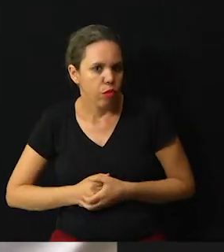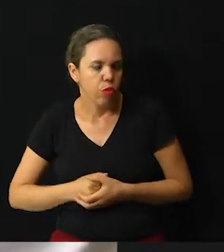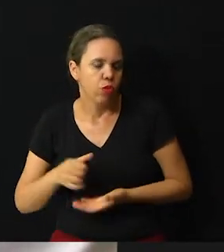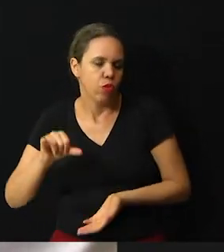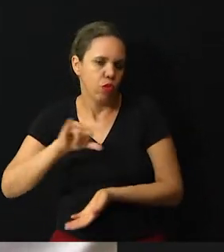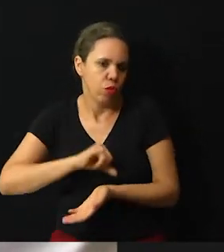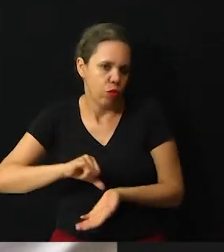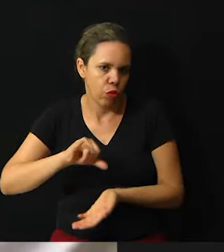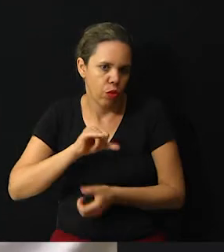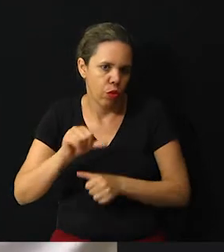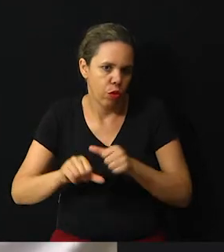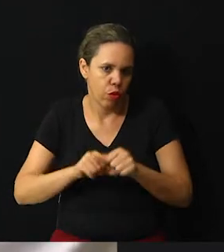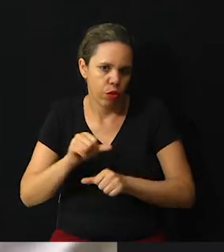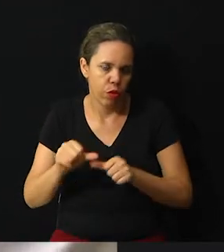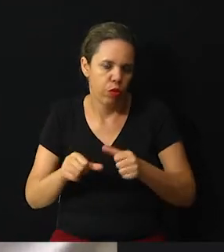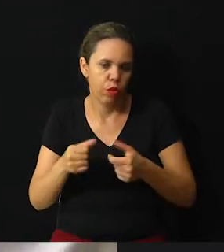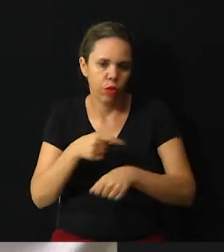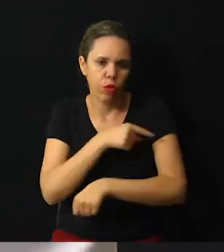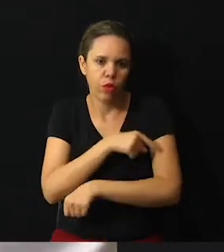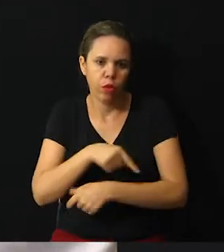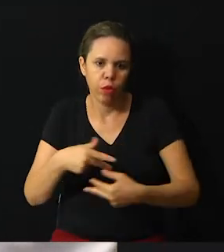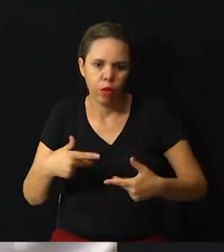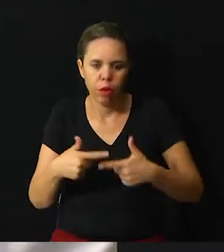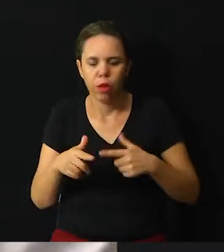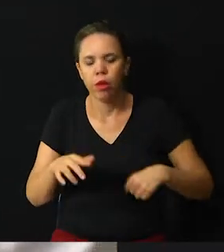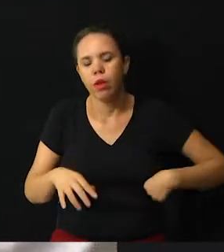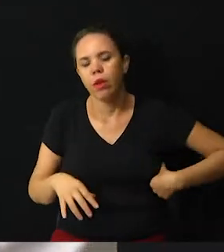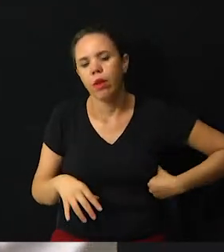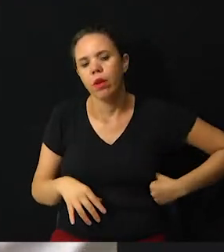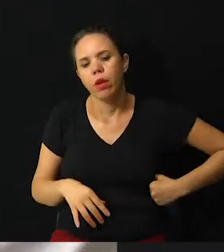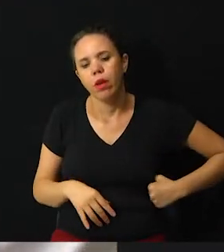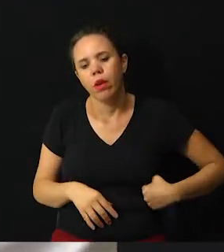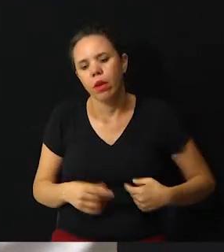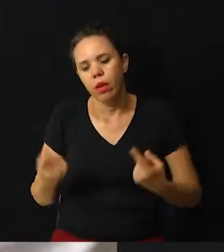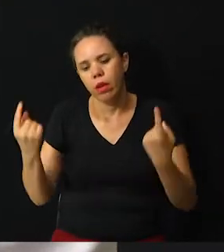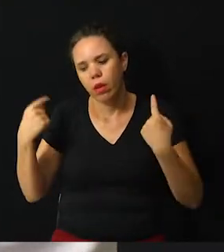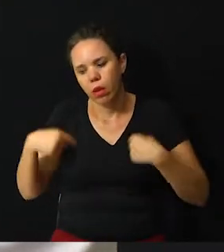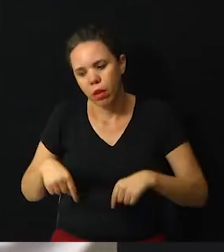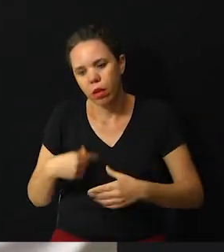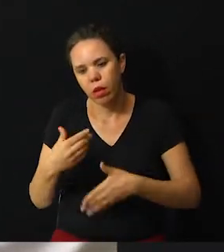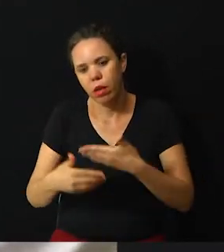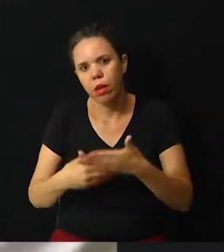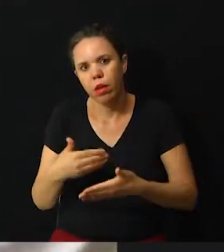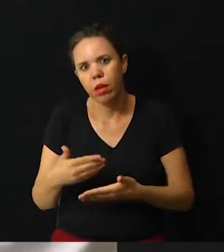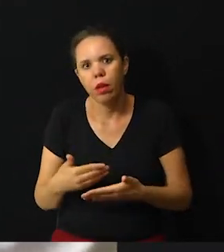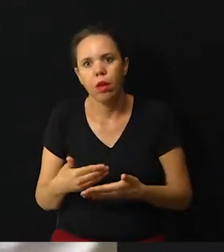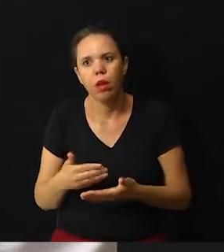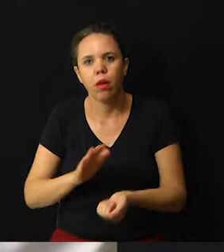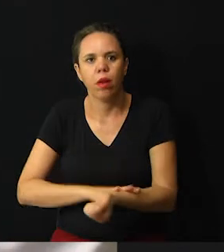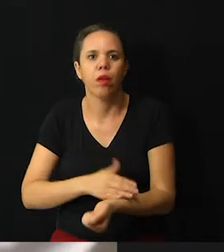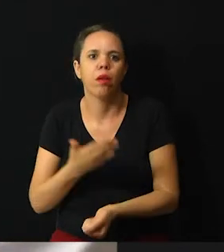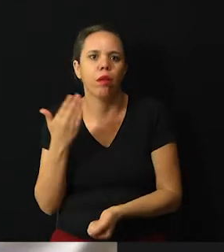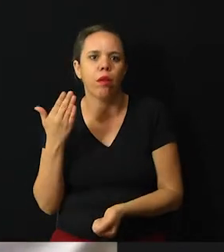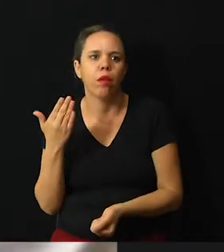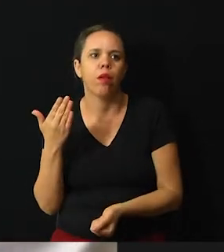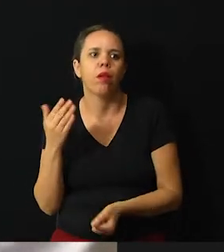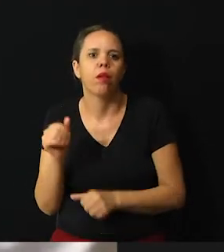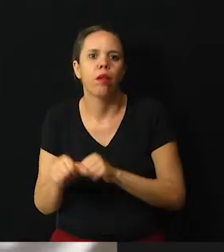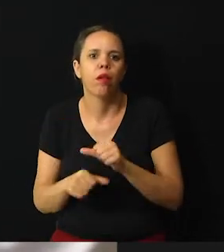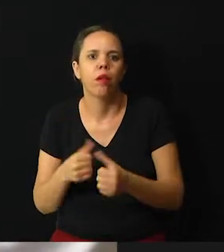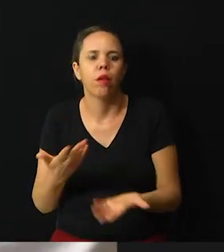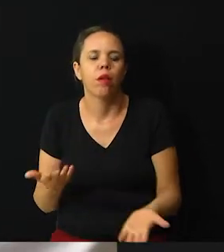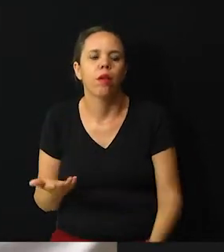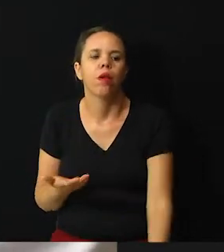de colesterol, uma dislipidemia, muitas vezes pode desencadear um processo de hipertensão,